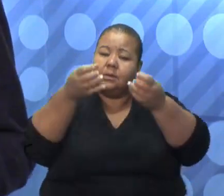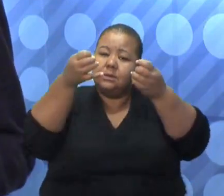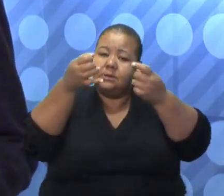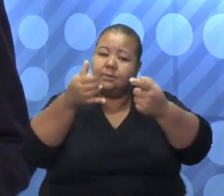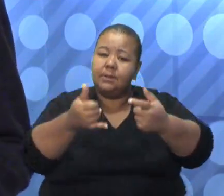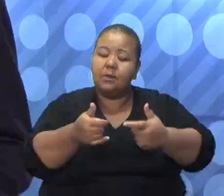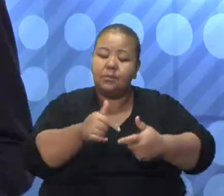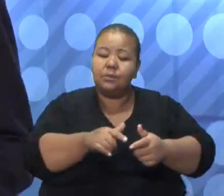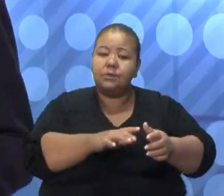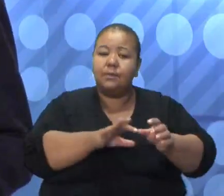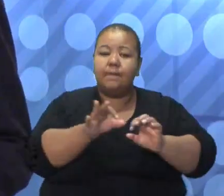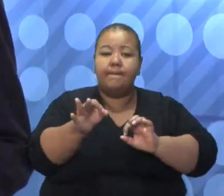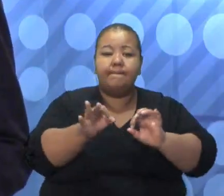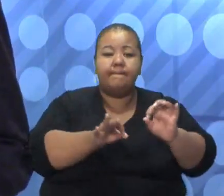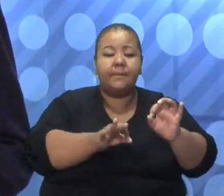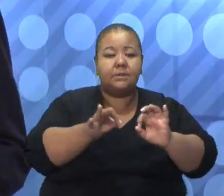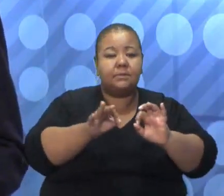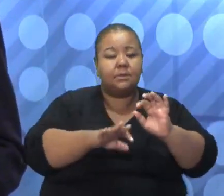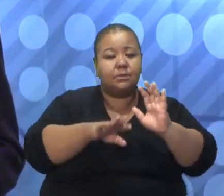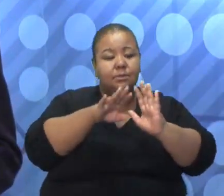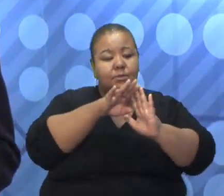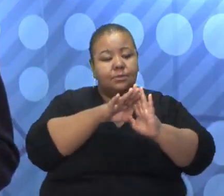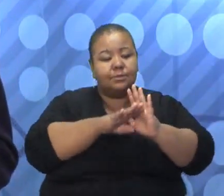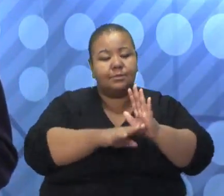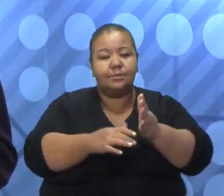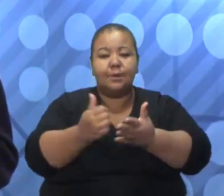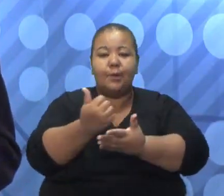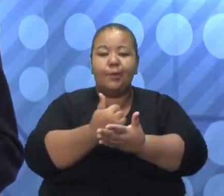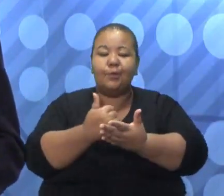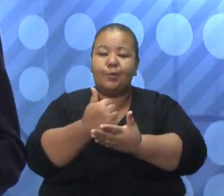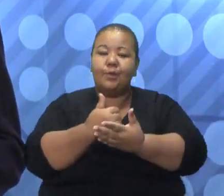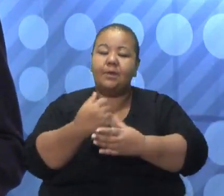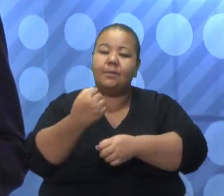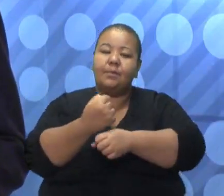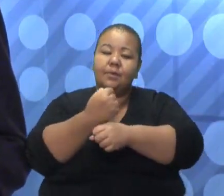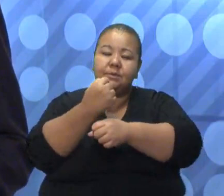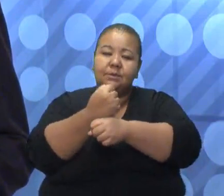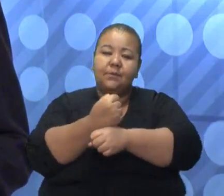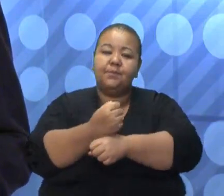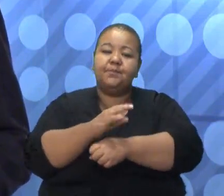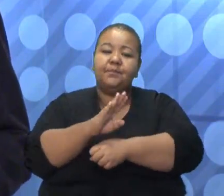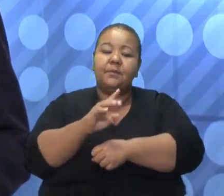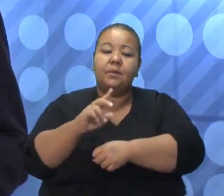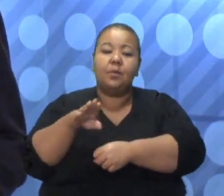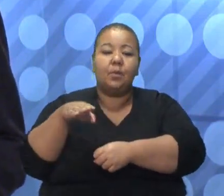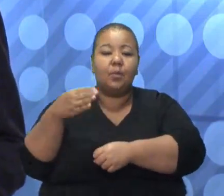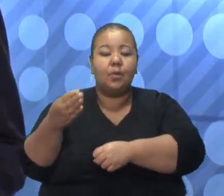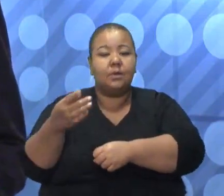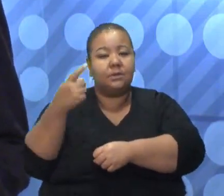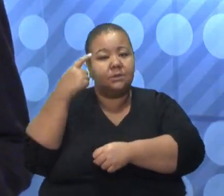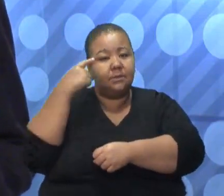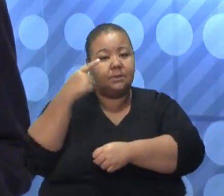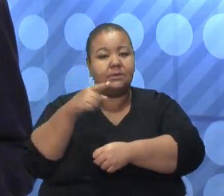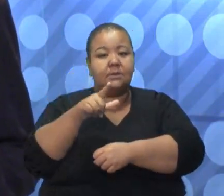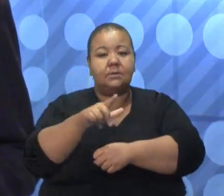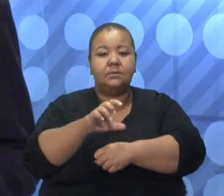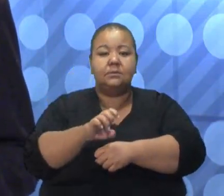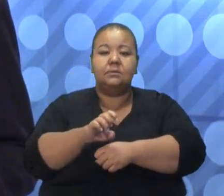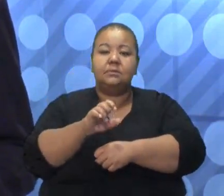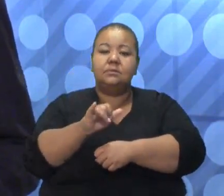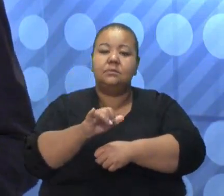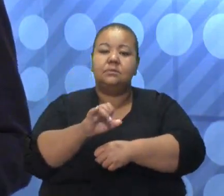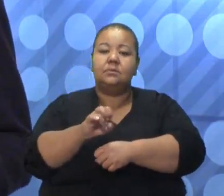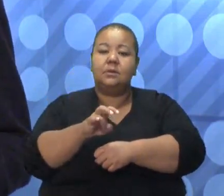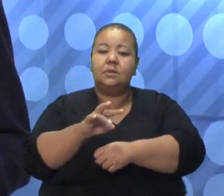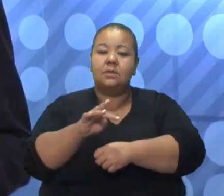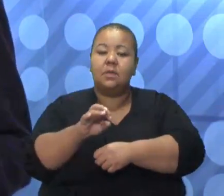de planejamento, programação e controle da produção. Quando a gente está trabalhando com a questão do layout, né, a gente está pensando